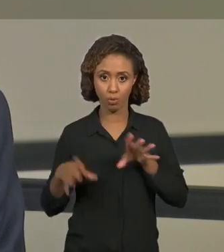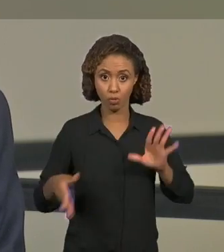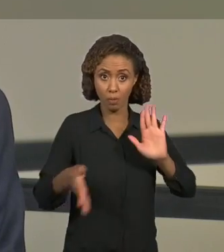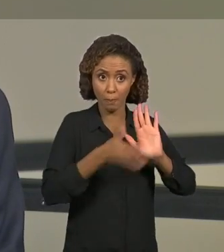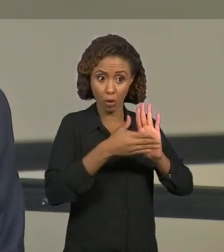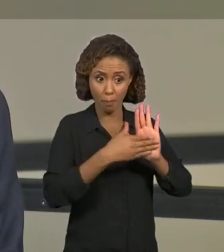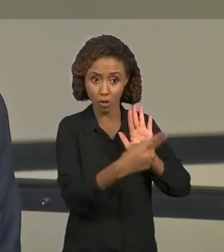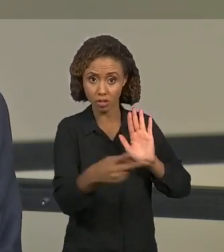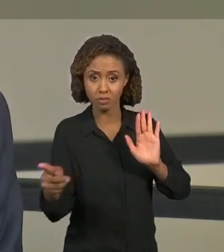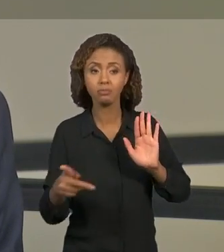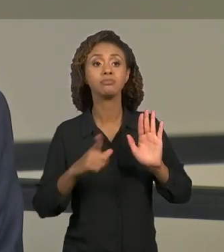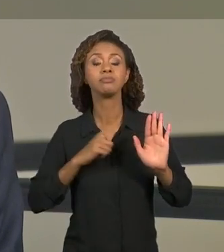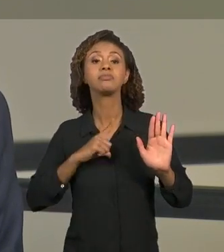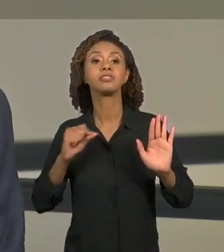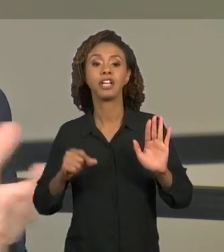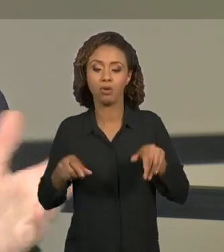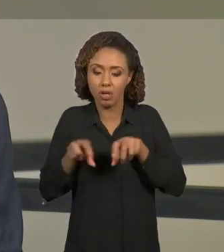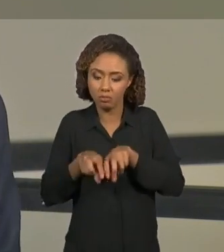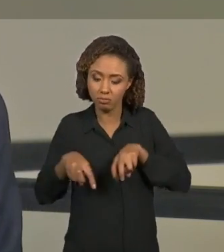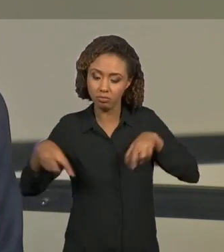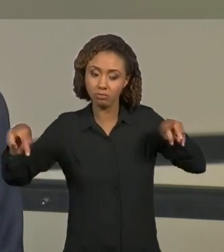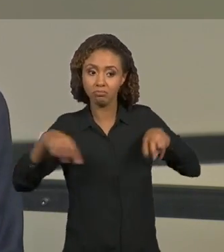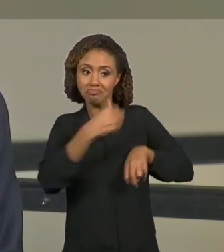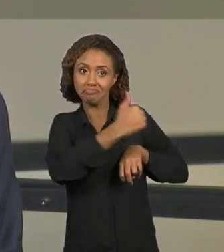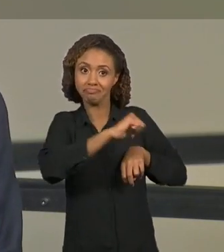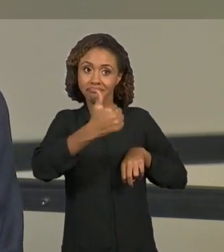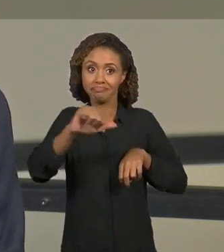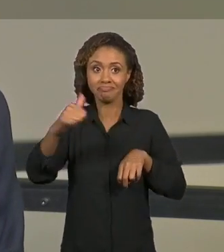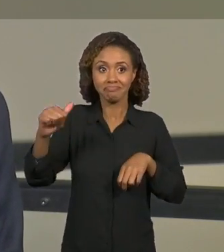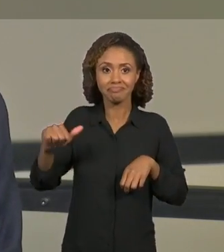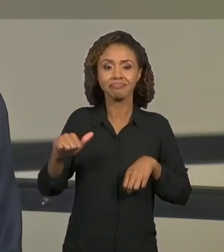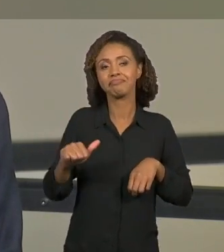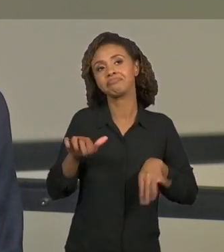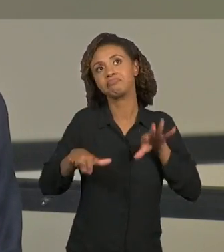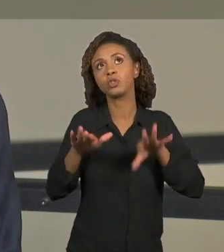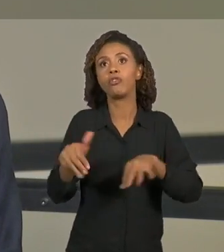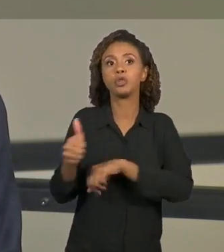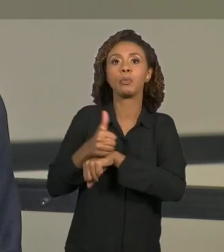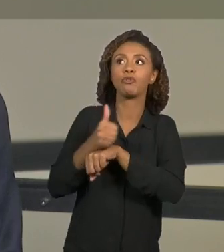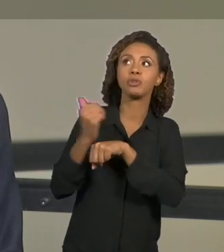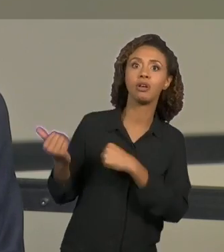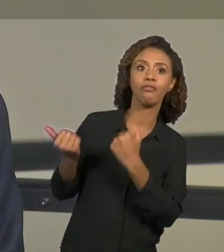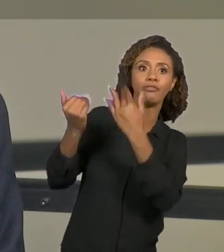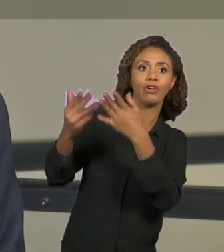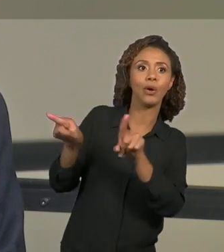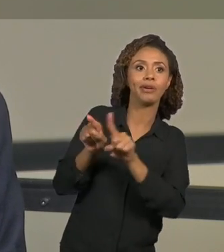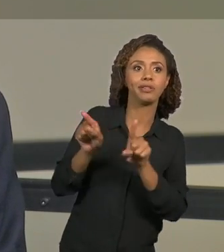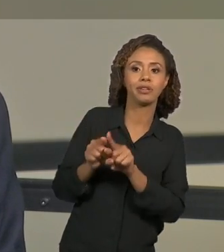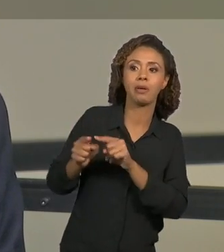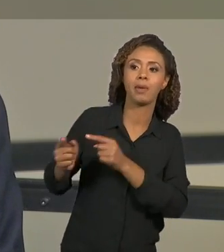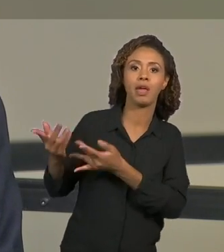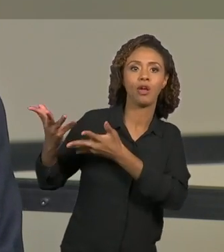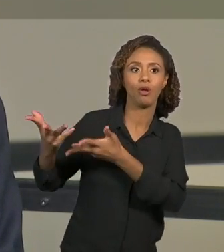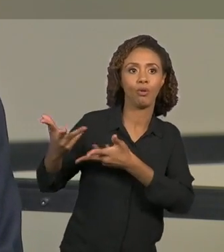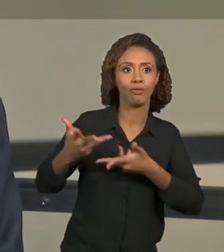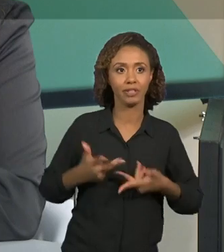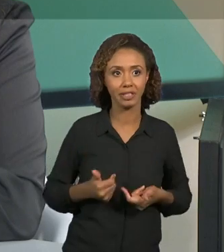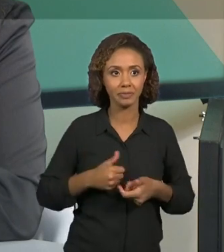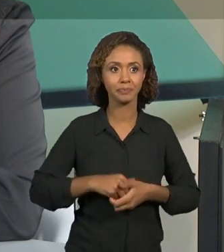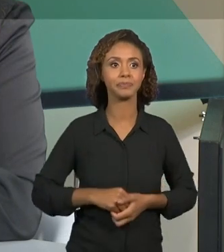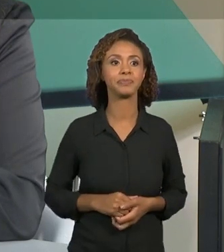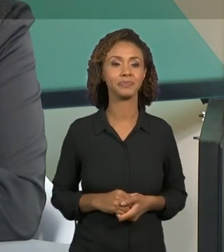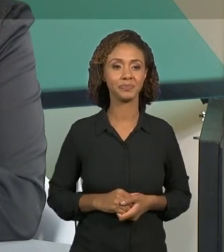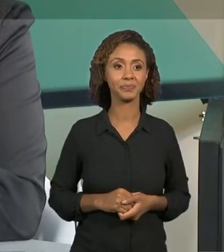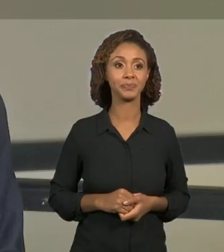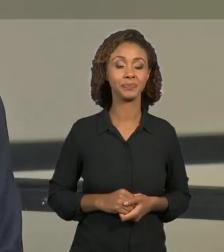formadas por professores do curso e eventualmente por algumas profissional externo o curso não é convidado pela coordenação